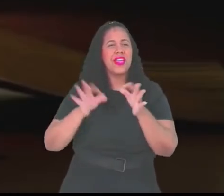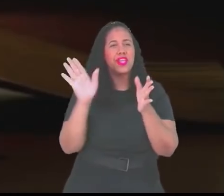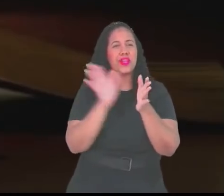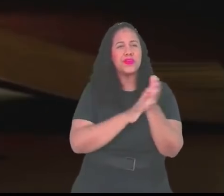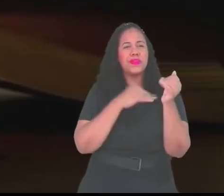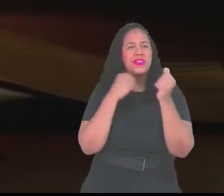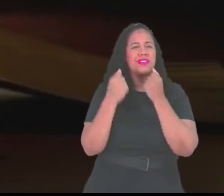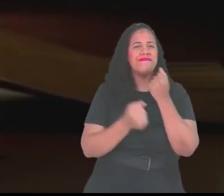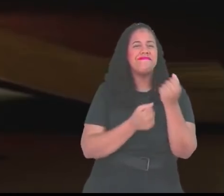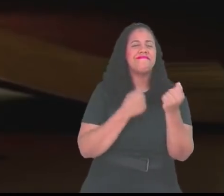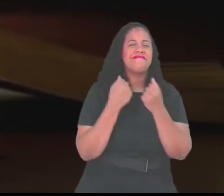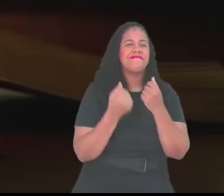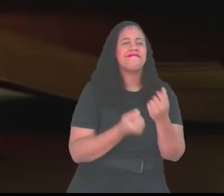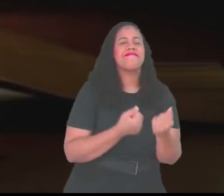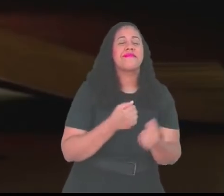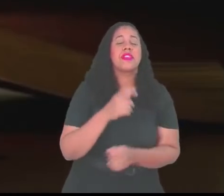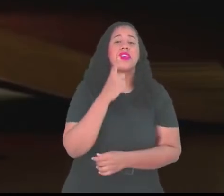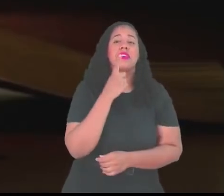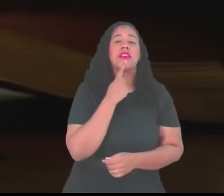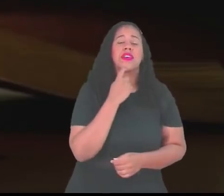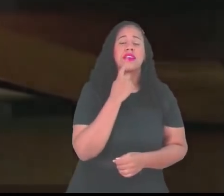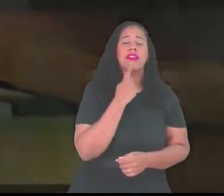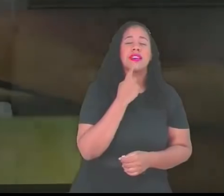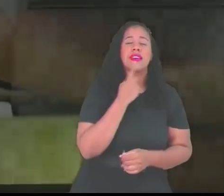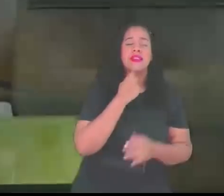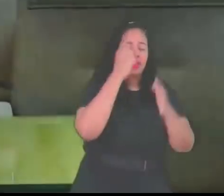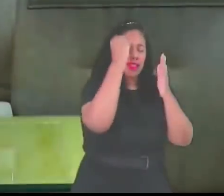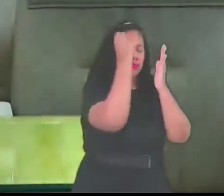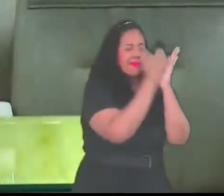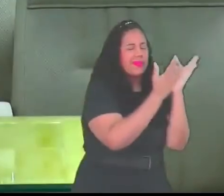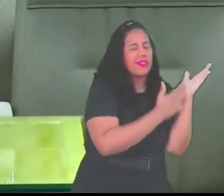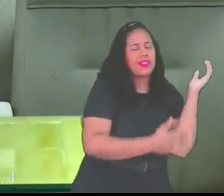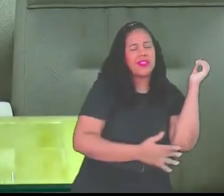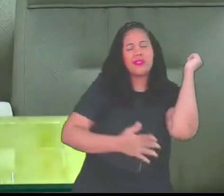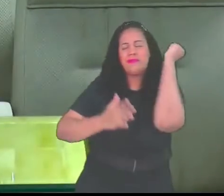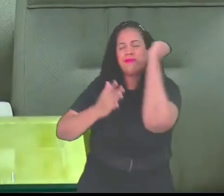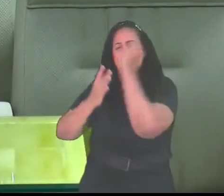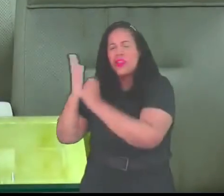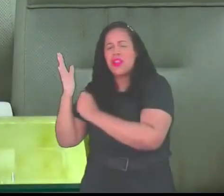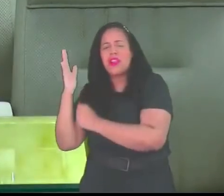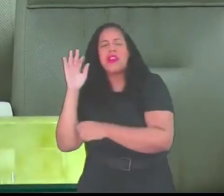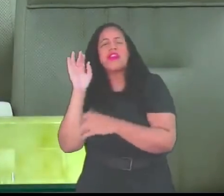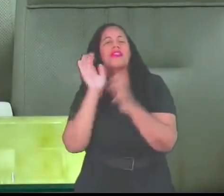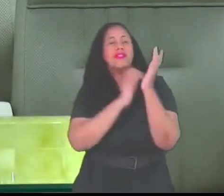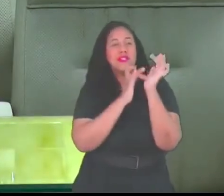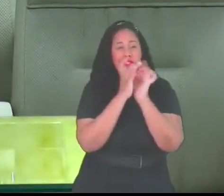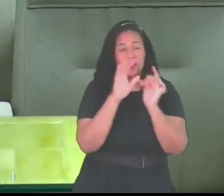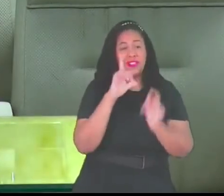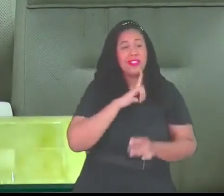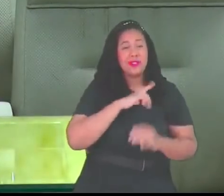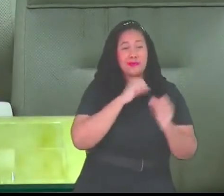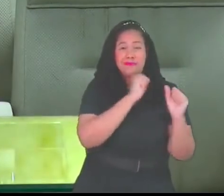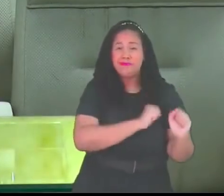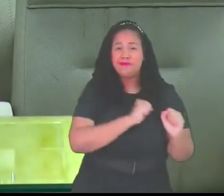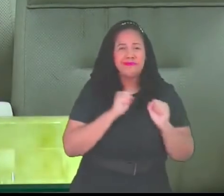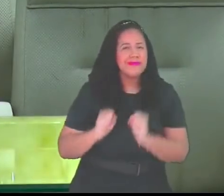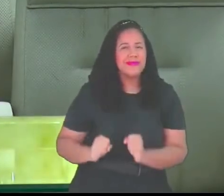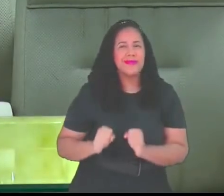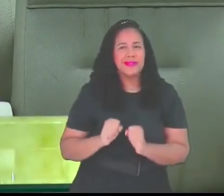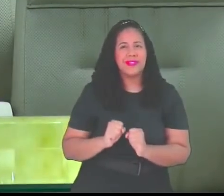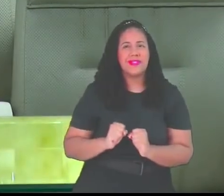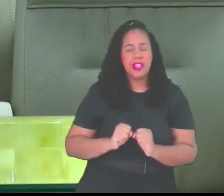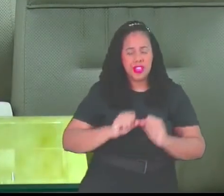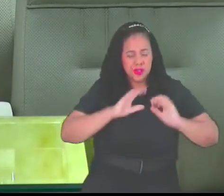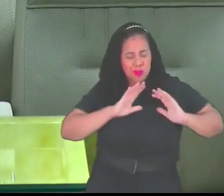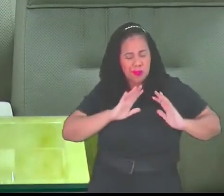Aleluia! O sangue de Jesus Cristo tem poder, nos